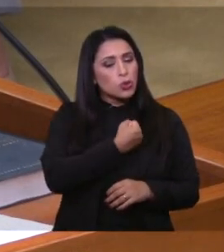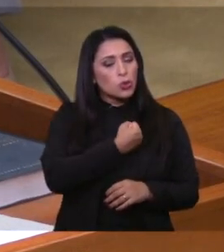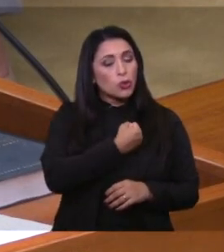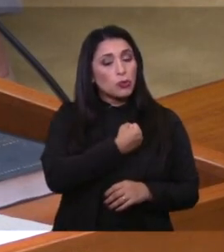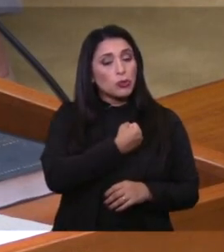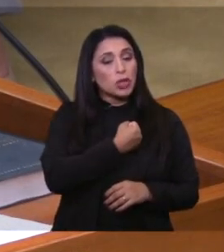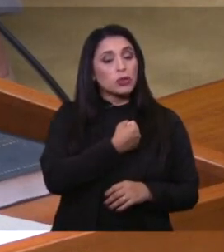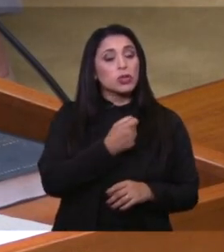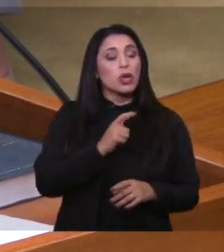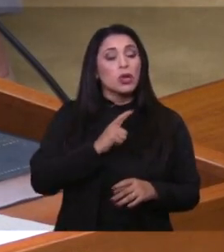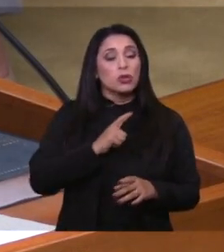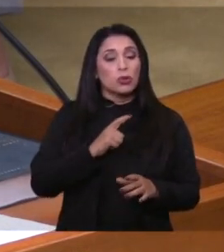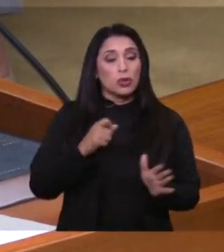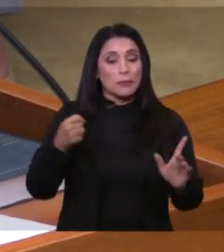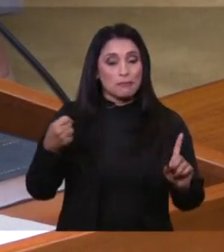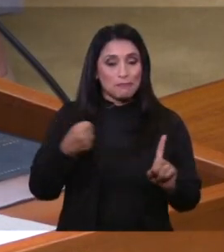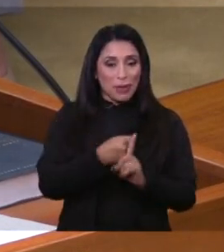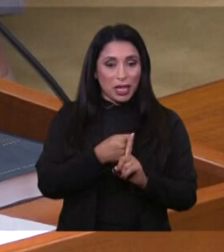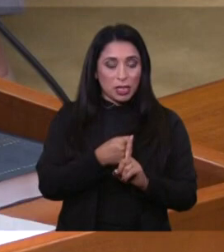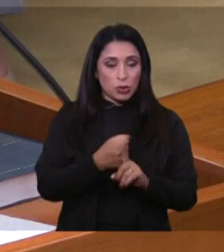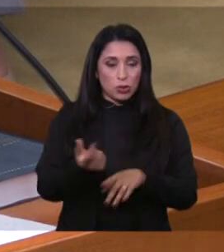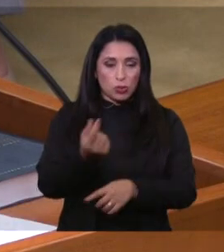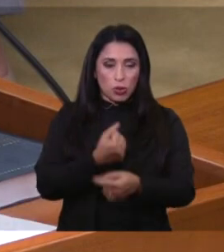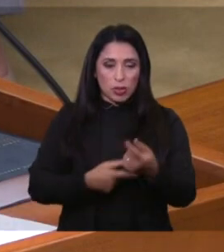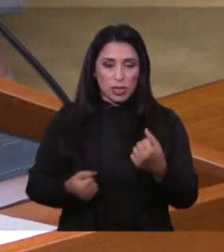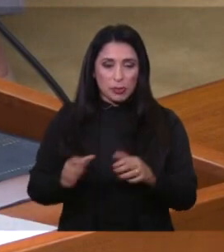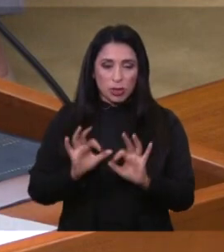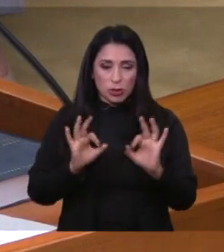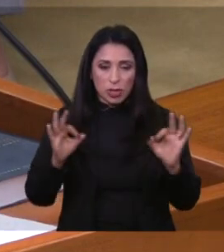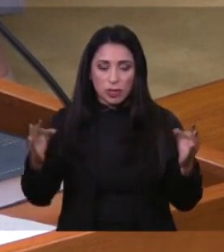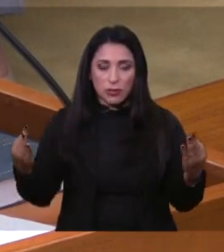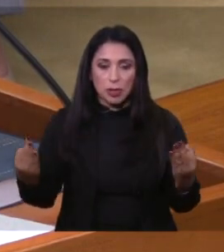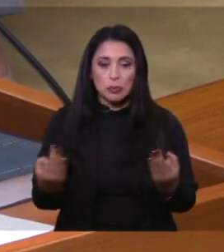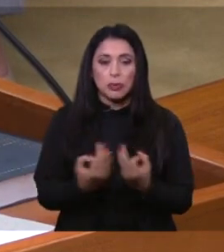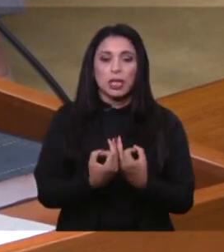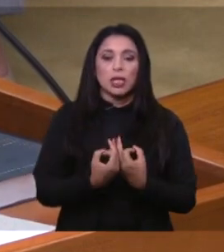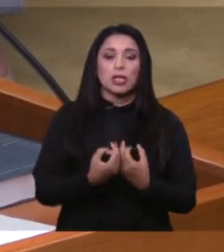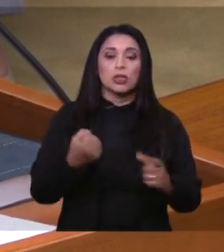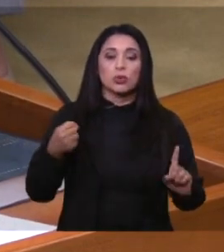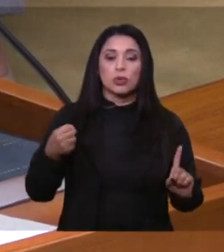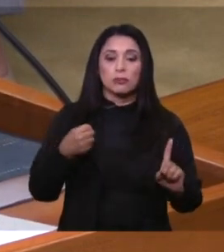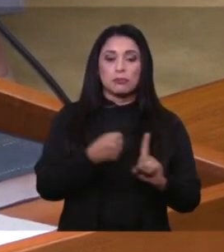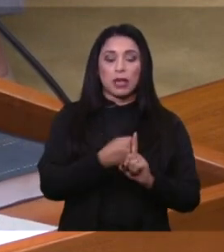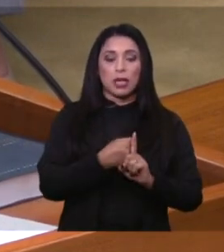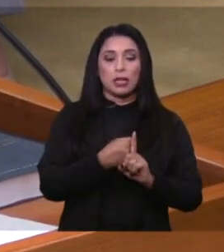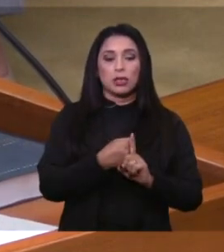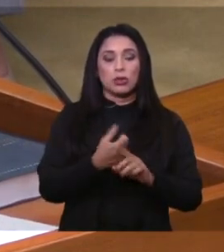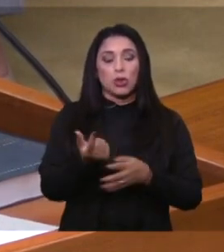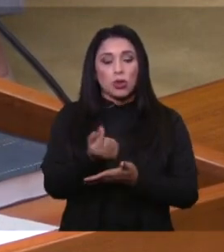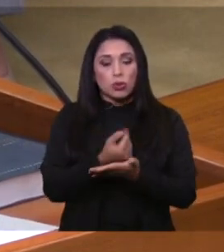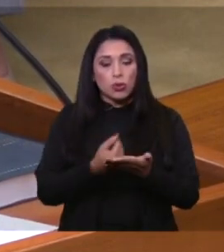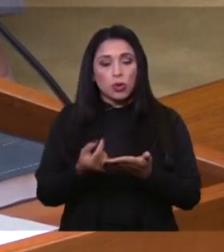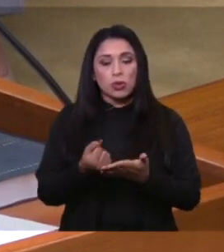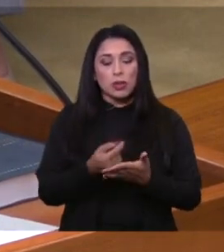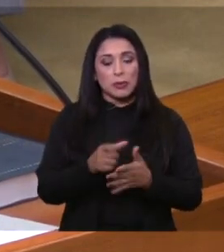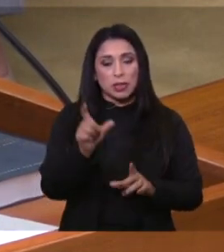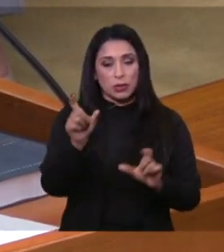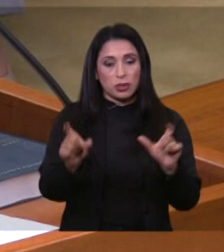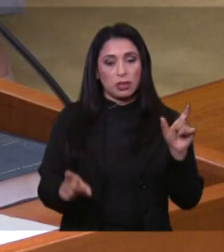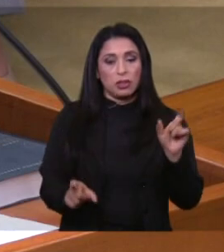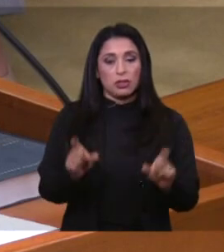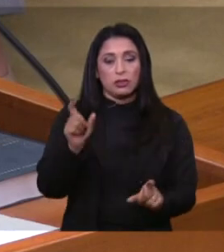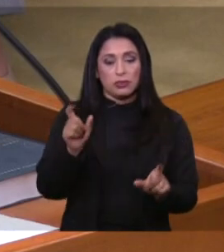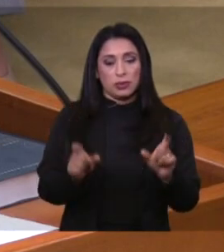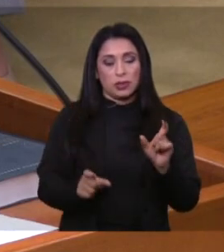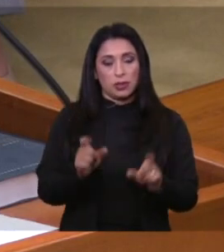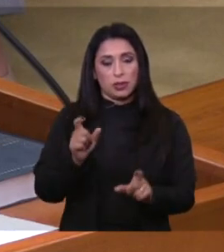no orçamento das famílias, no impacto no orçamento das